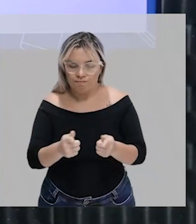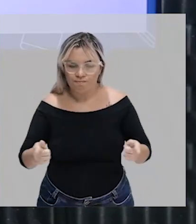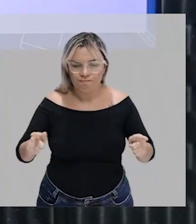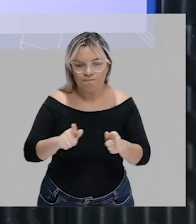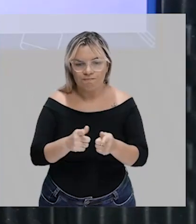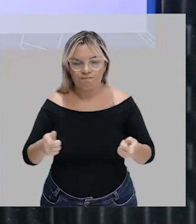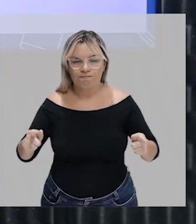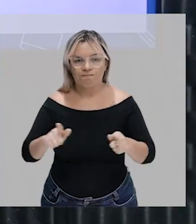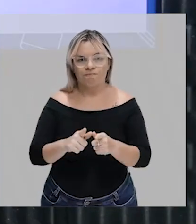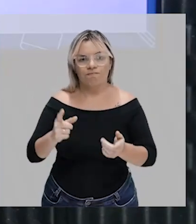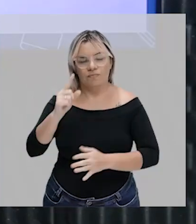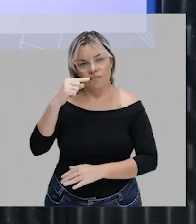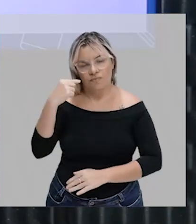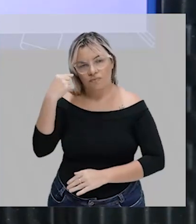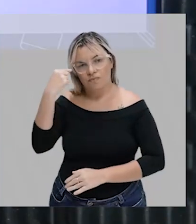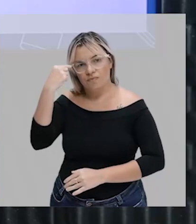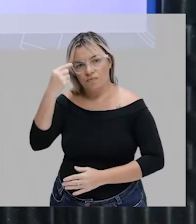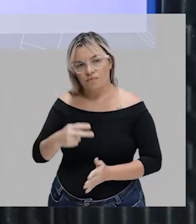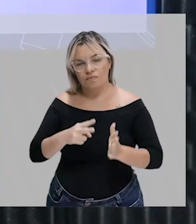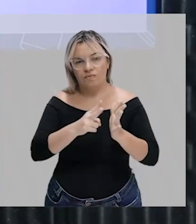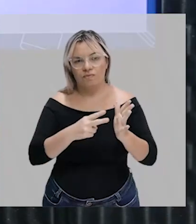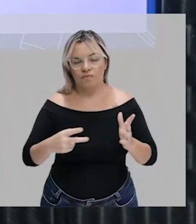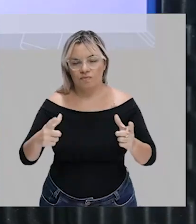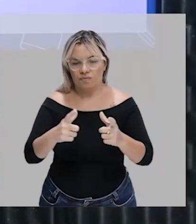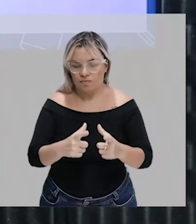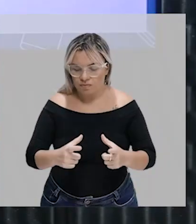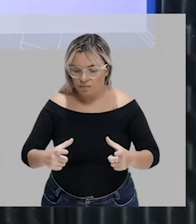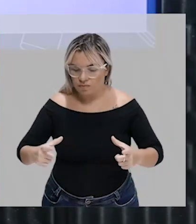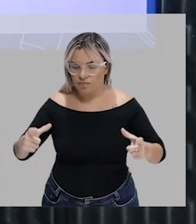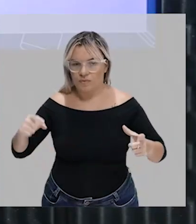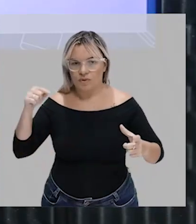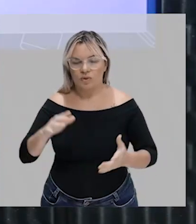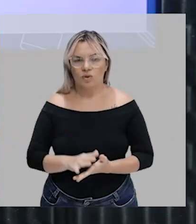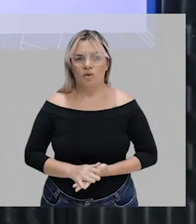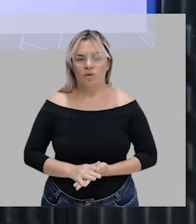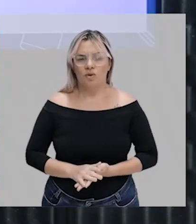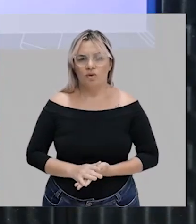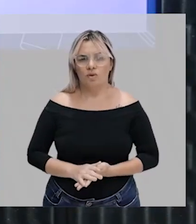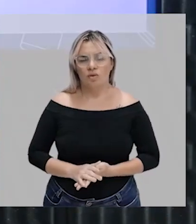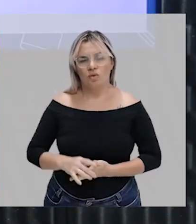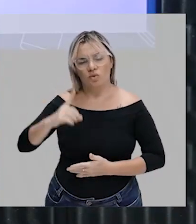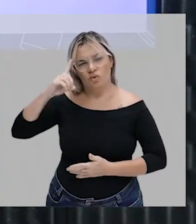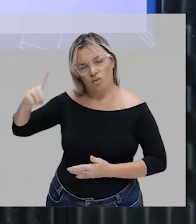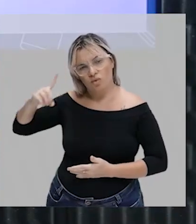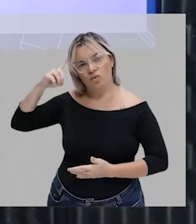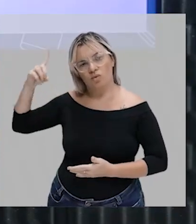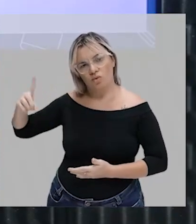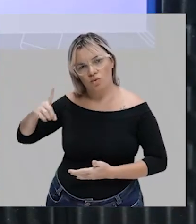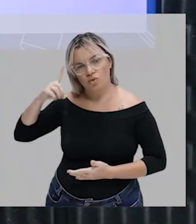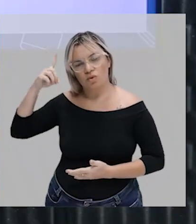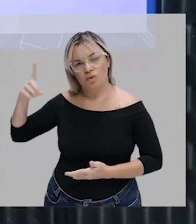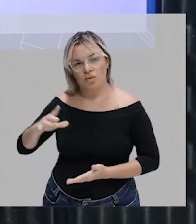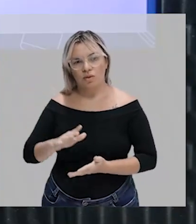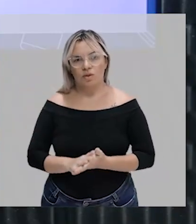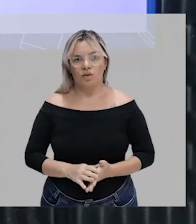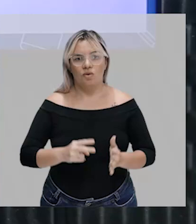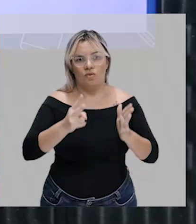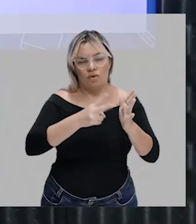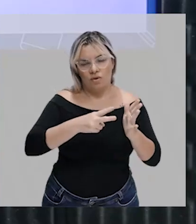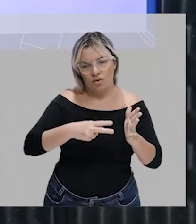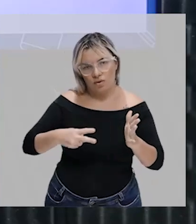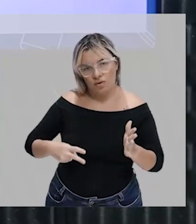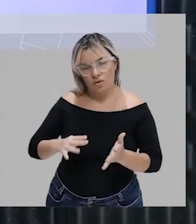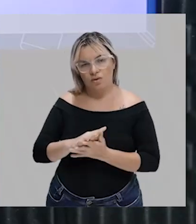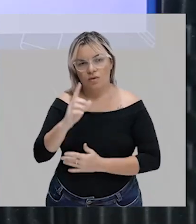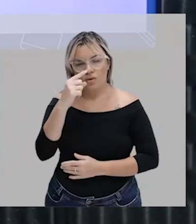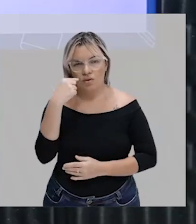espanhol, porque vocês vão aumentar o vocabulário e nós estamos batendo nessa tecla aqui todo o tempo, dizendo para vocês que o vocabulário,